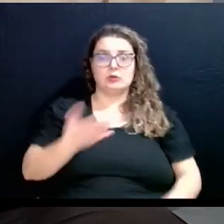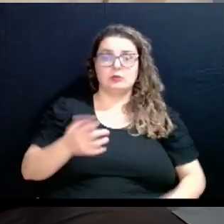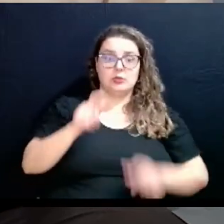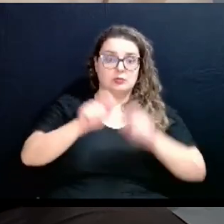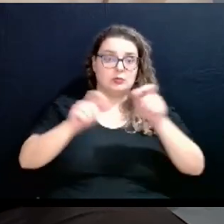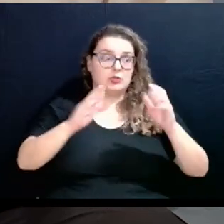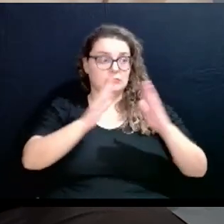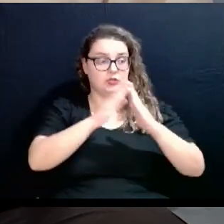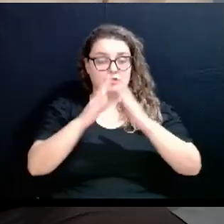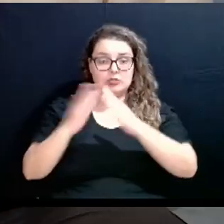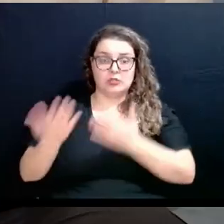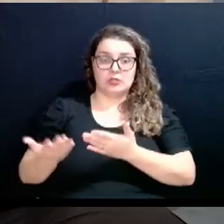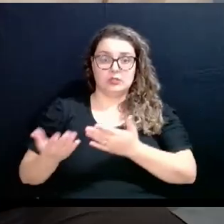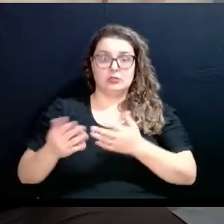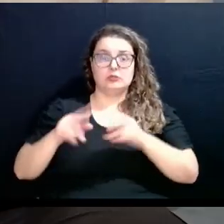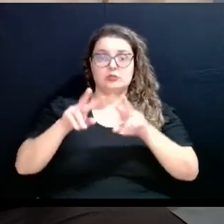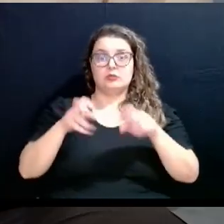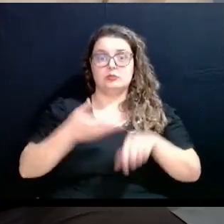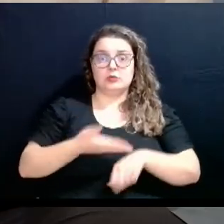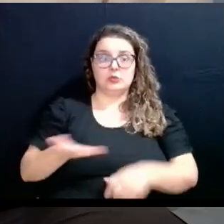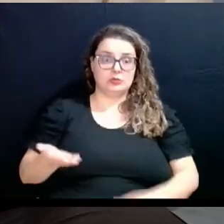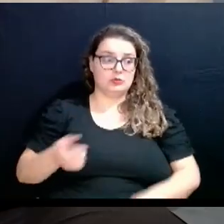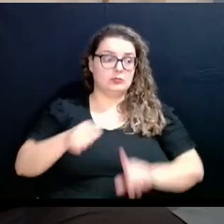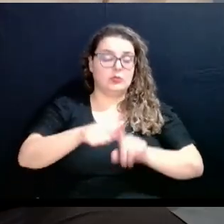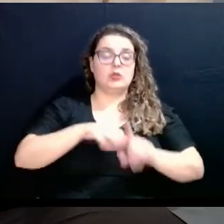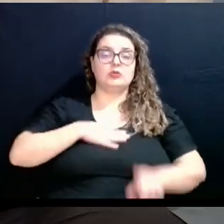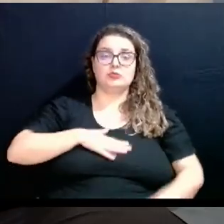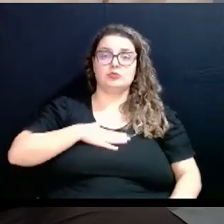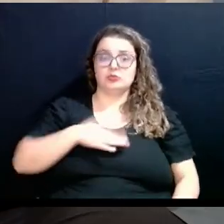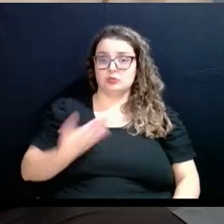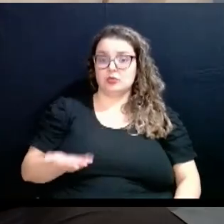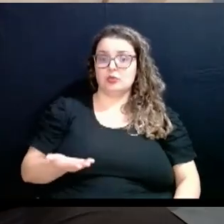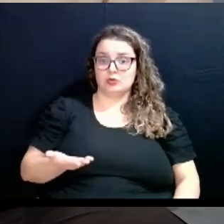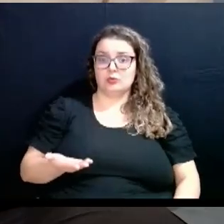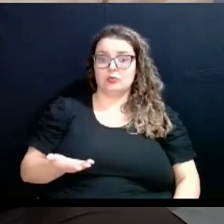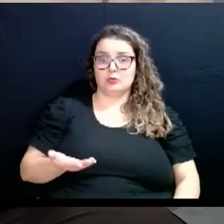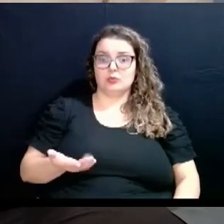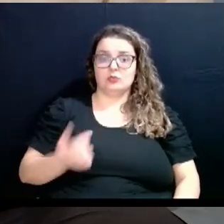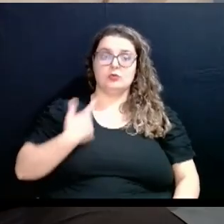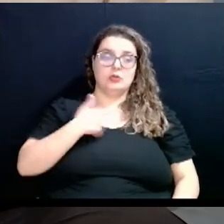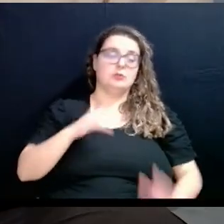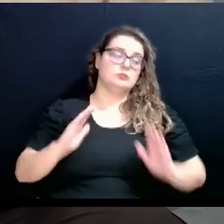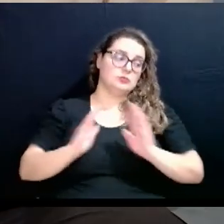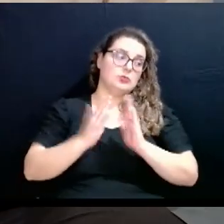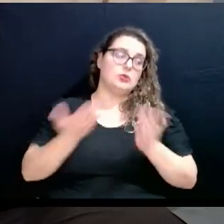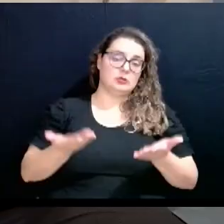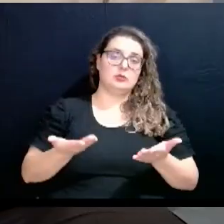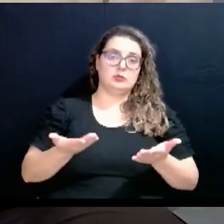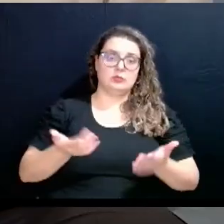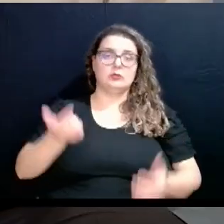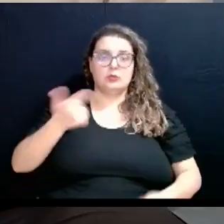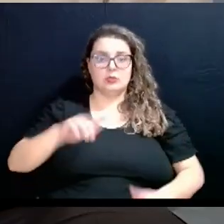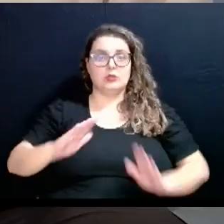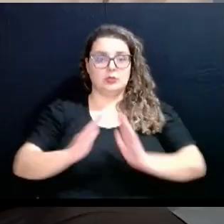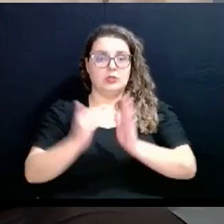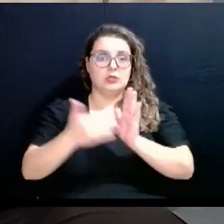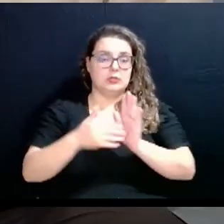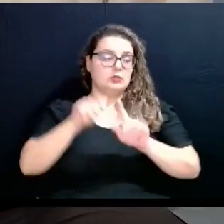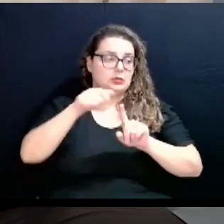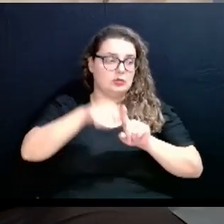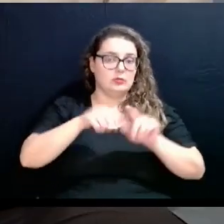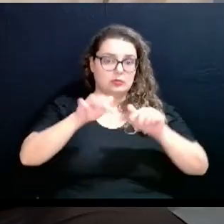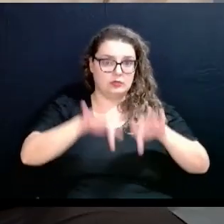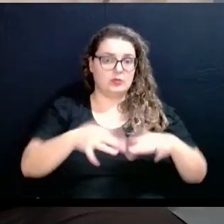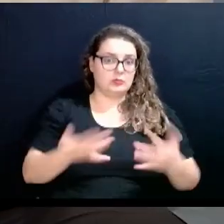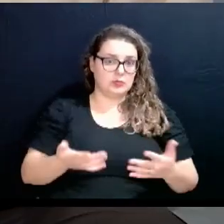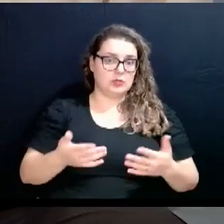dica para o pessoal que está em casa sobre esse período do mês de agosto que a gente estamos enfrentando e vai continuar enfrentando até o